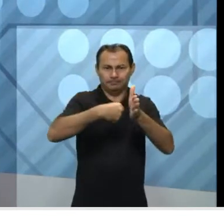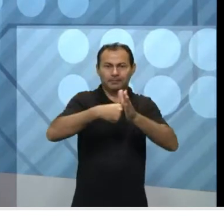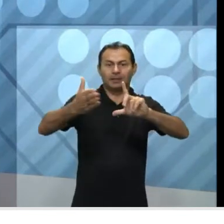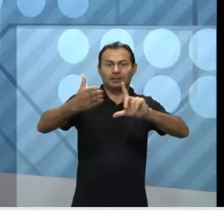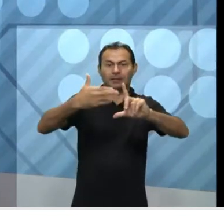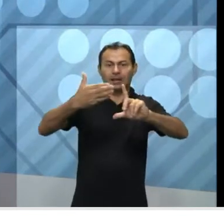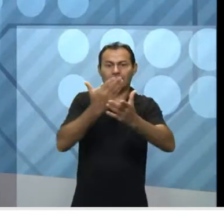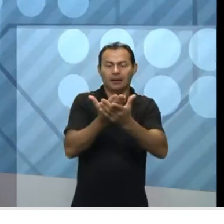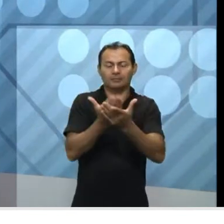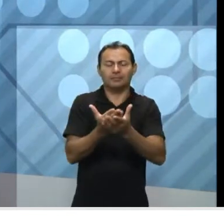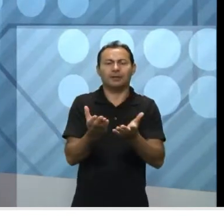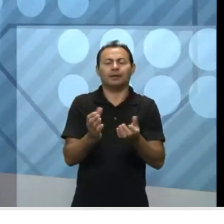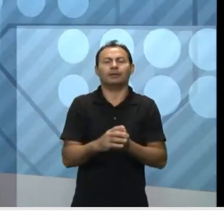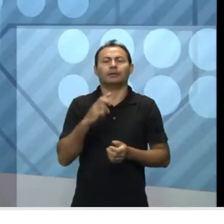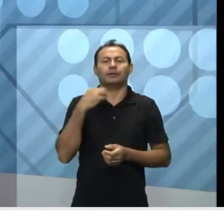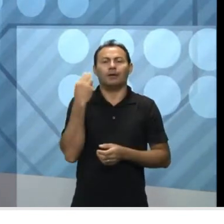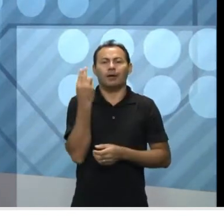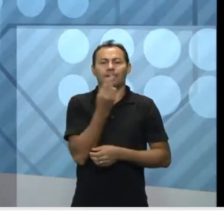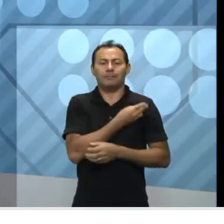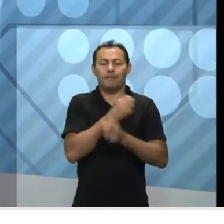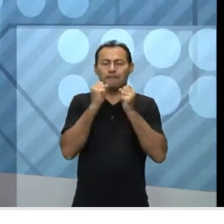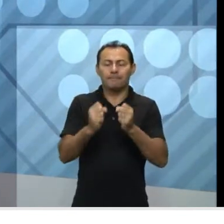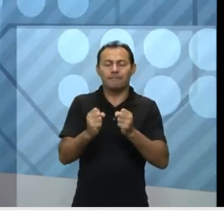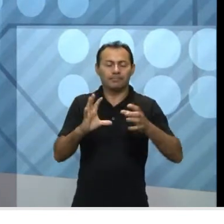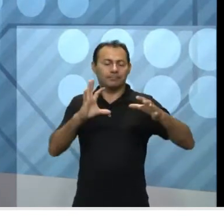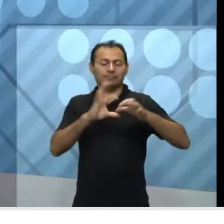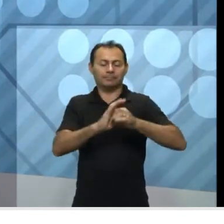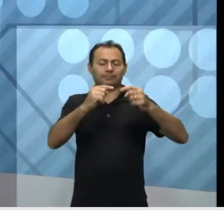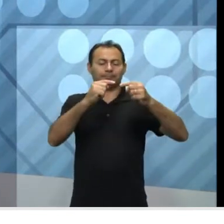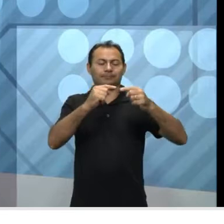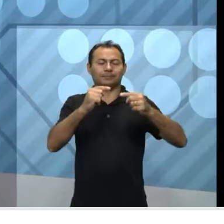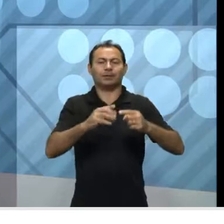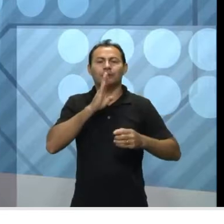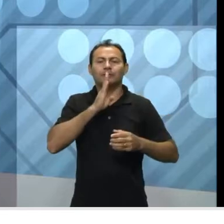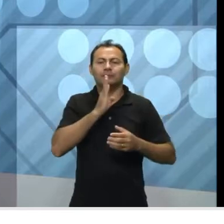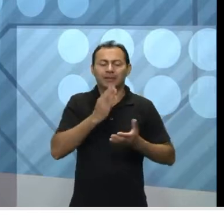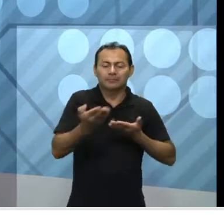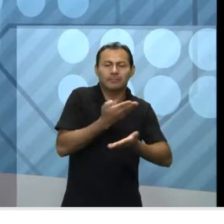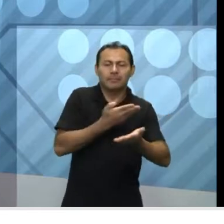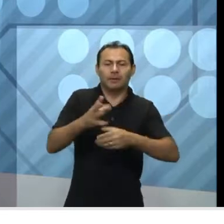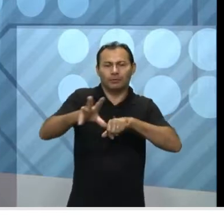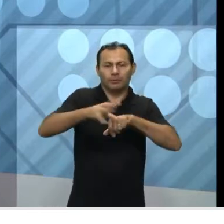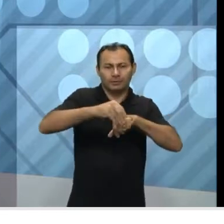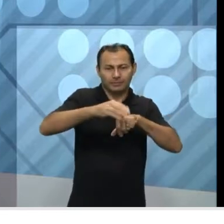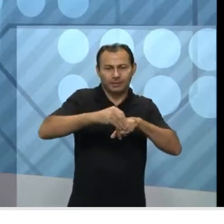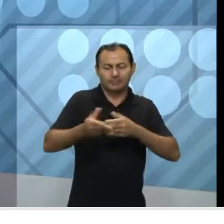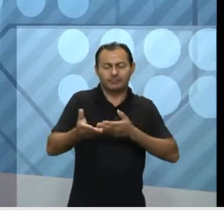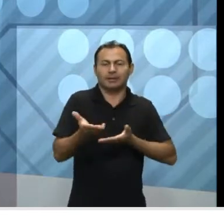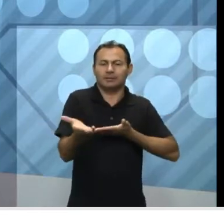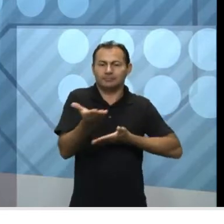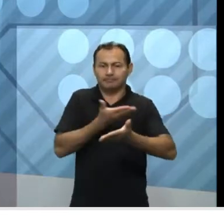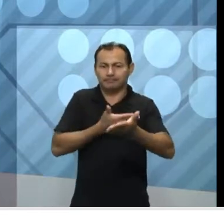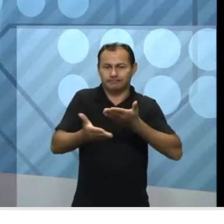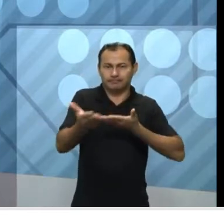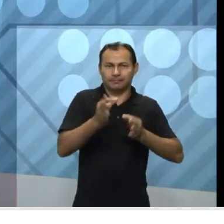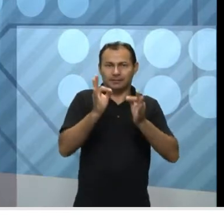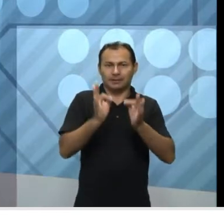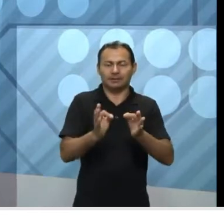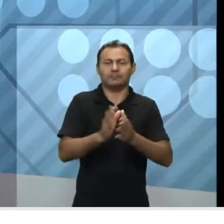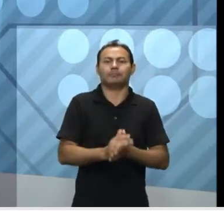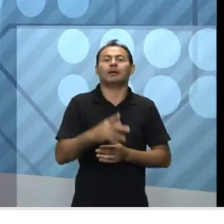aula seja uma aula onde nós possamos, na verdade, agregar conhecimentos. E como que isso acontece? Através da troca, não é?